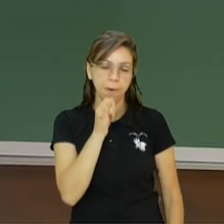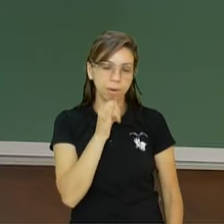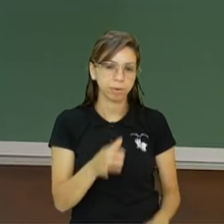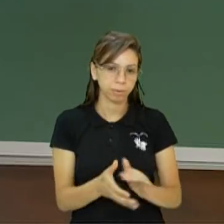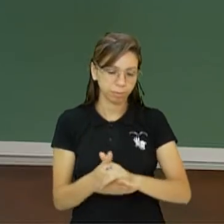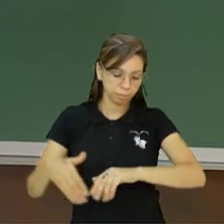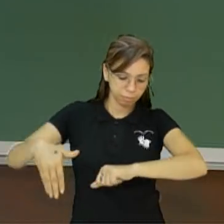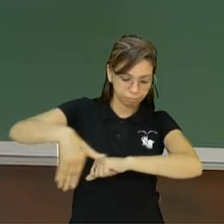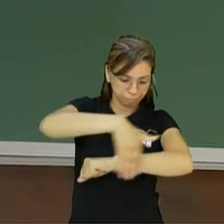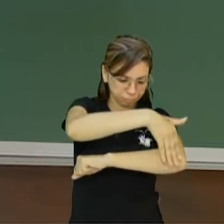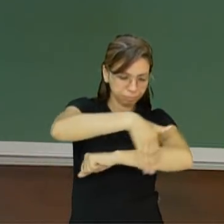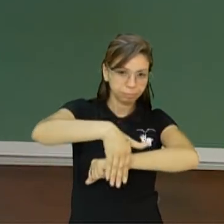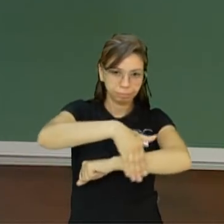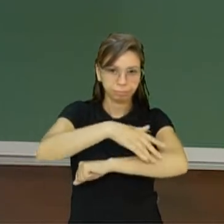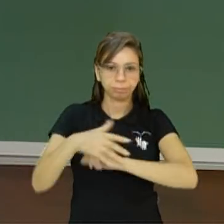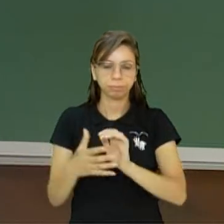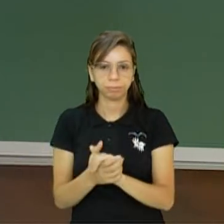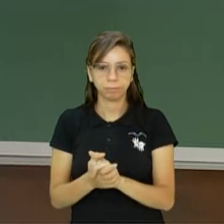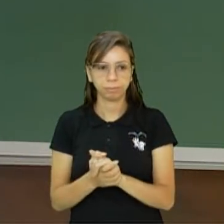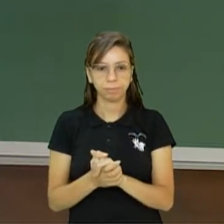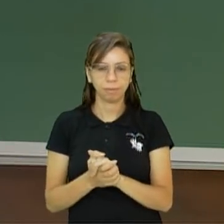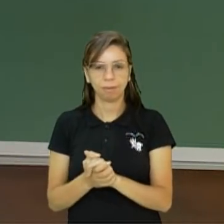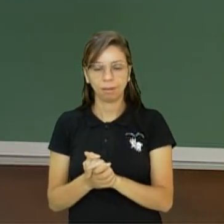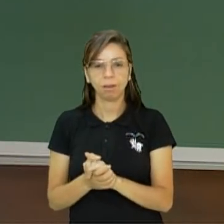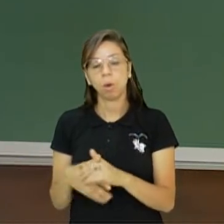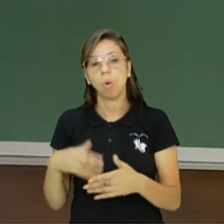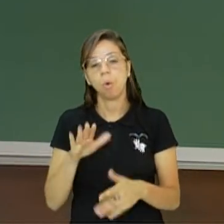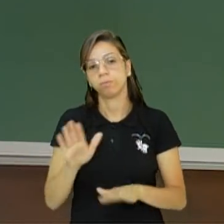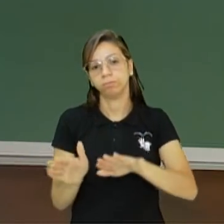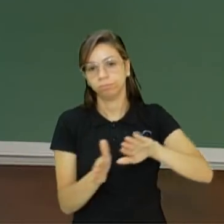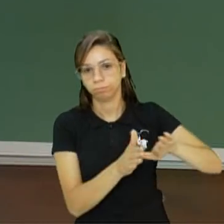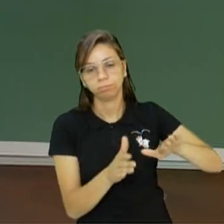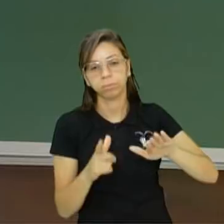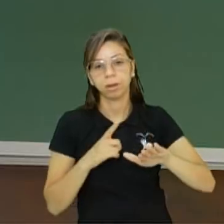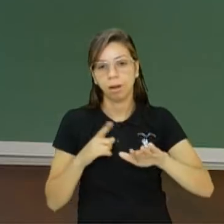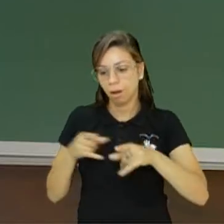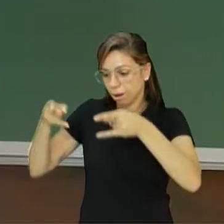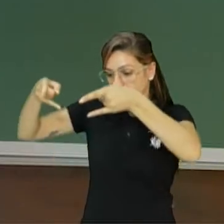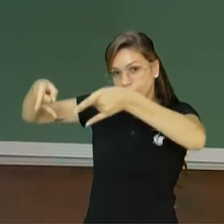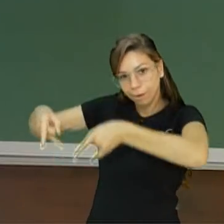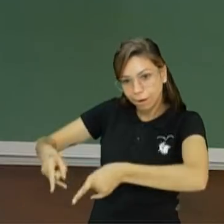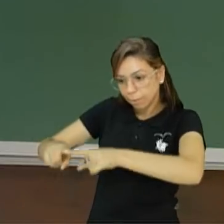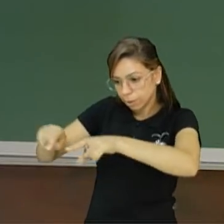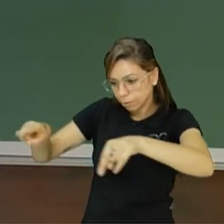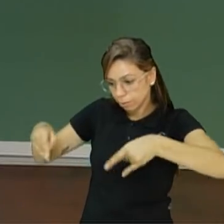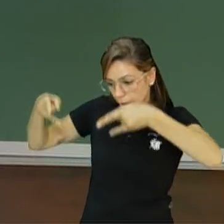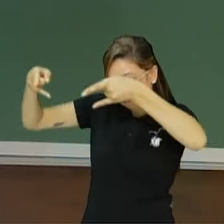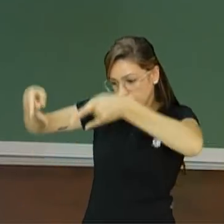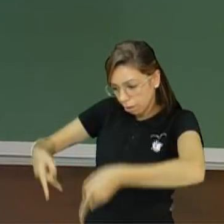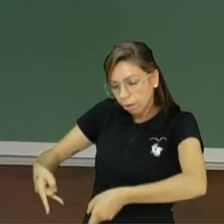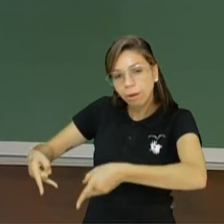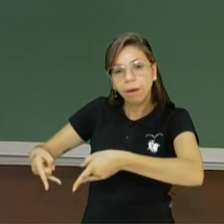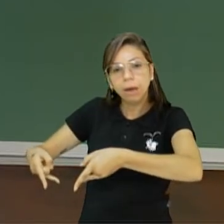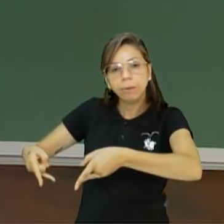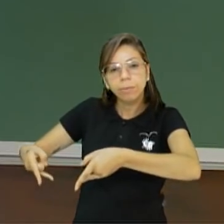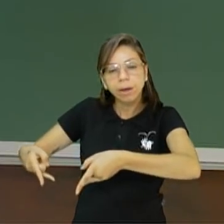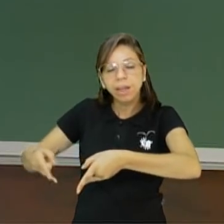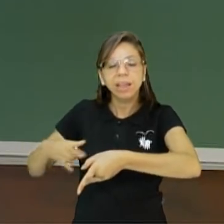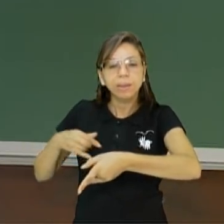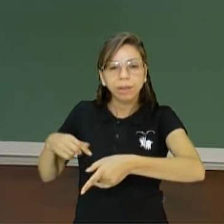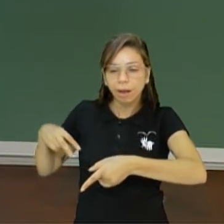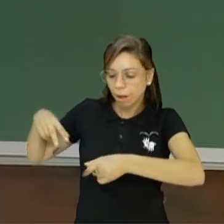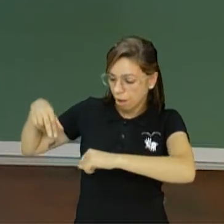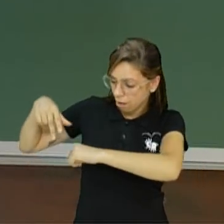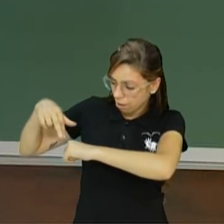cama e a gente dá com o joelho bem na ponta do pé da cama? Ai, como aquilo